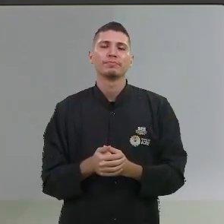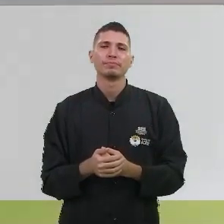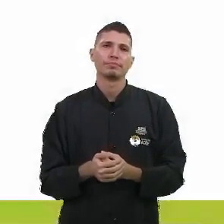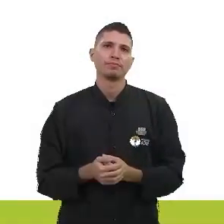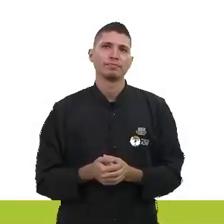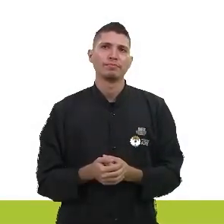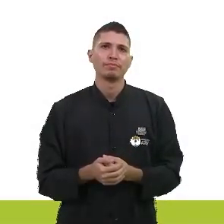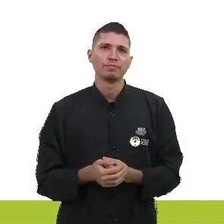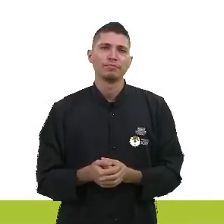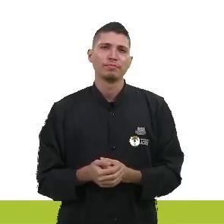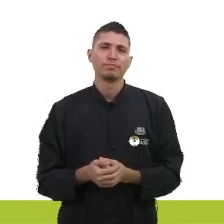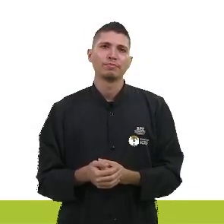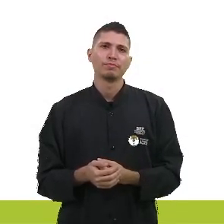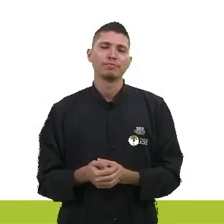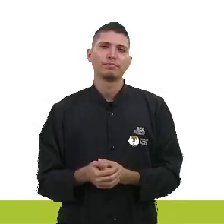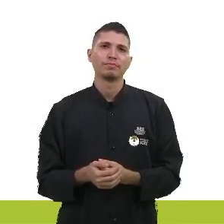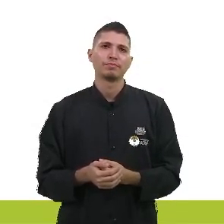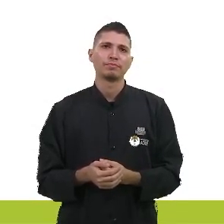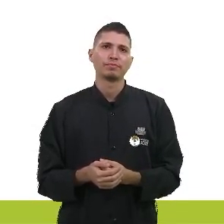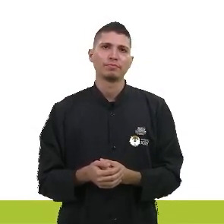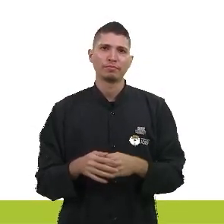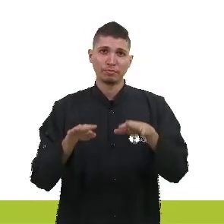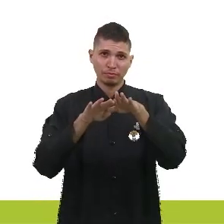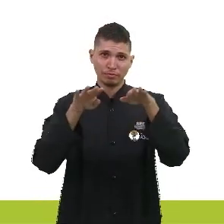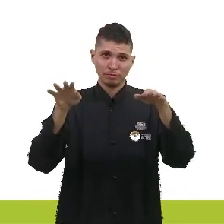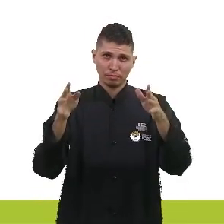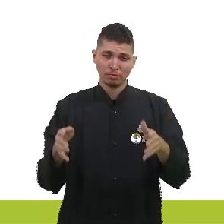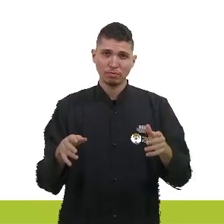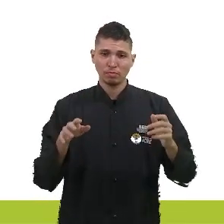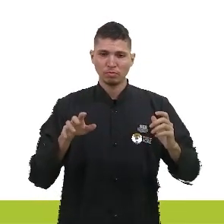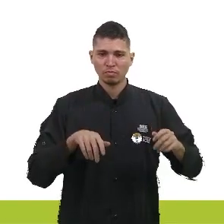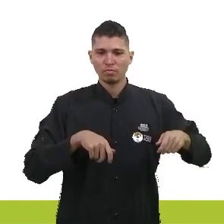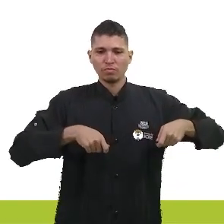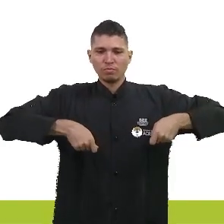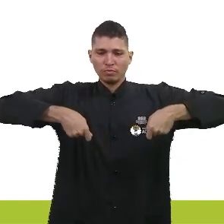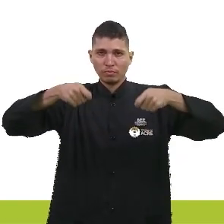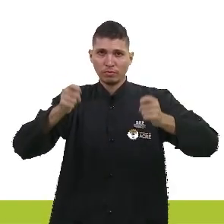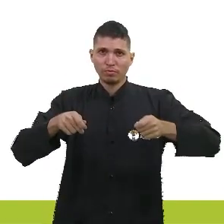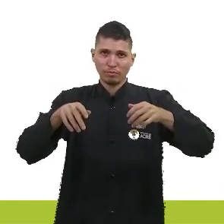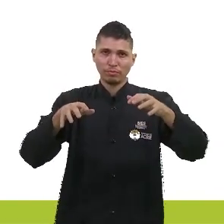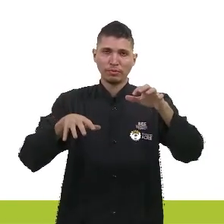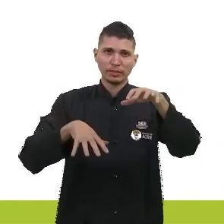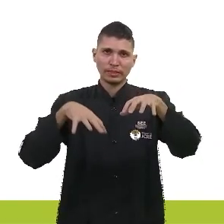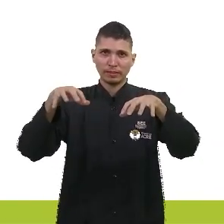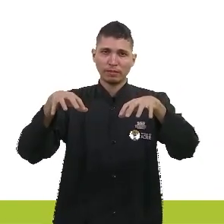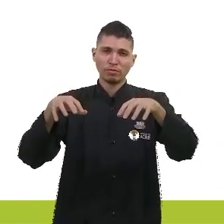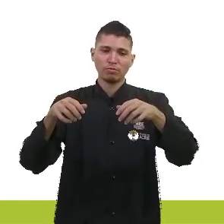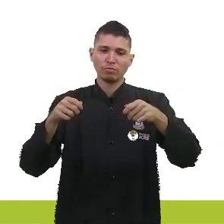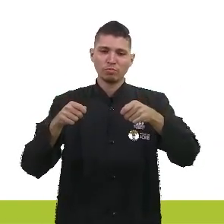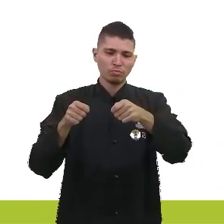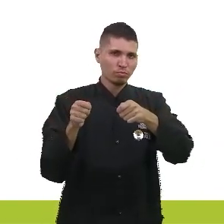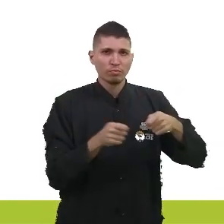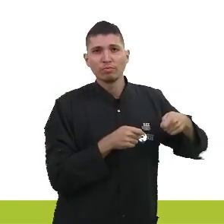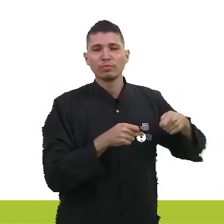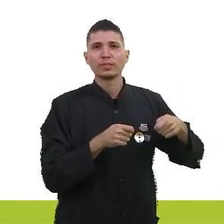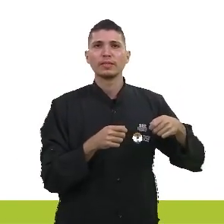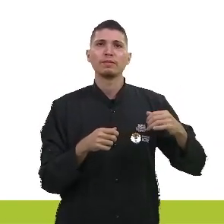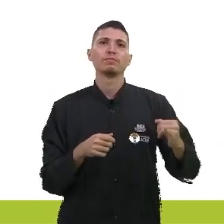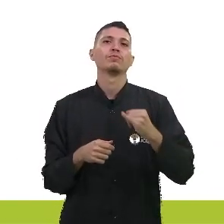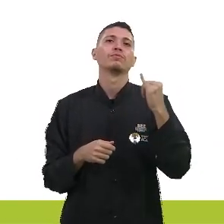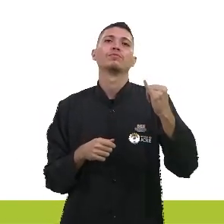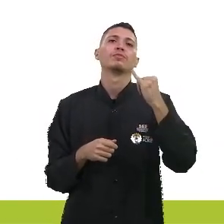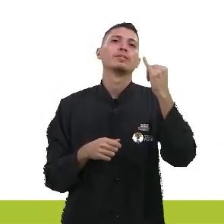só, analisando então. Puxar rapidamente a toalha de uma mesa cheia de objetos. É importante ver o quê? Olha só, na questão,